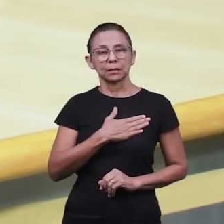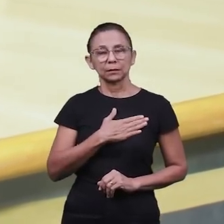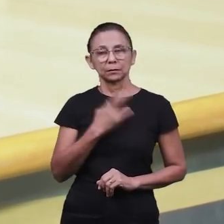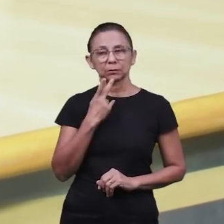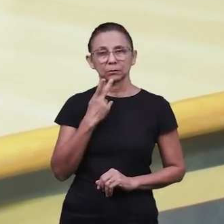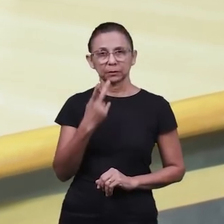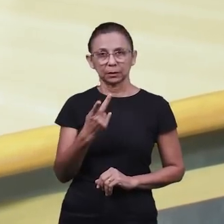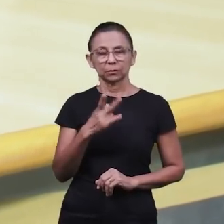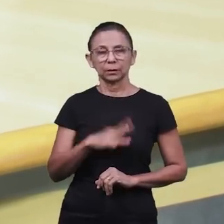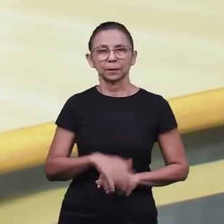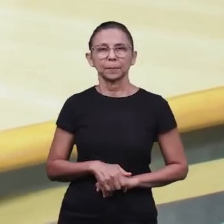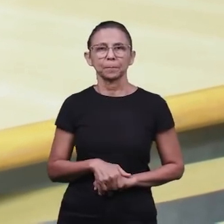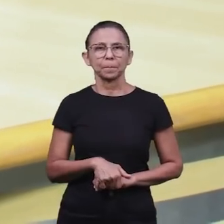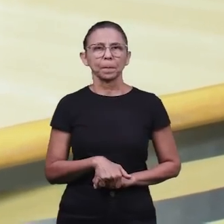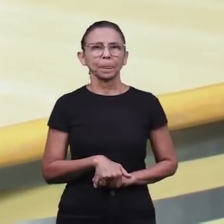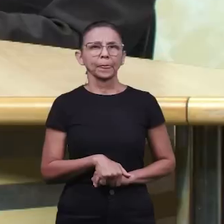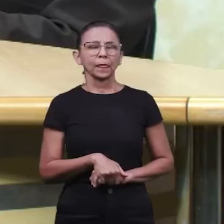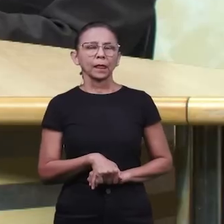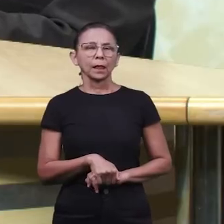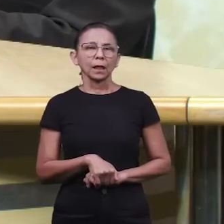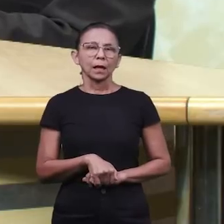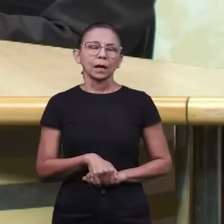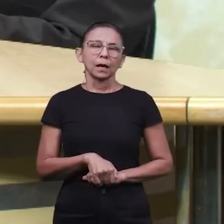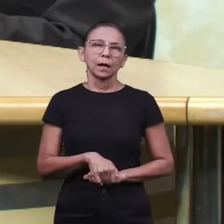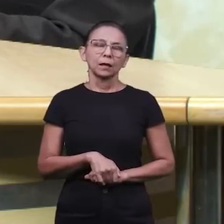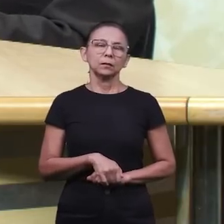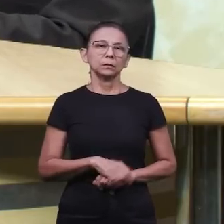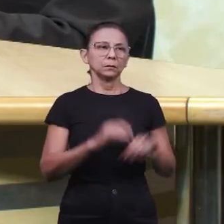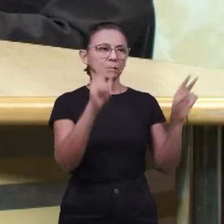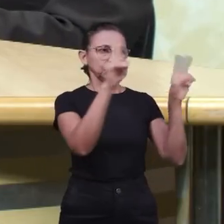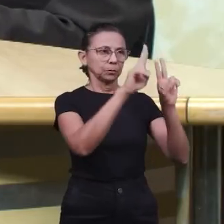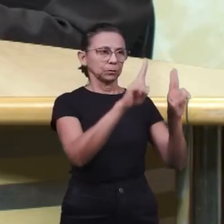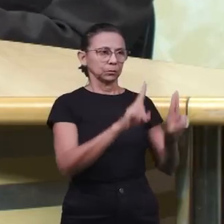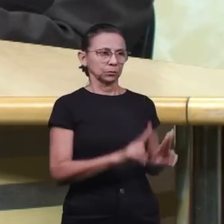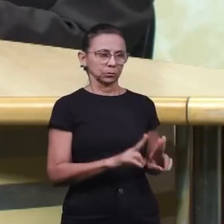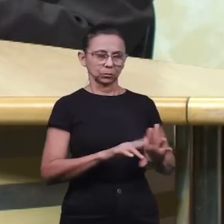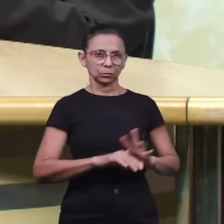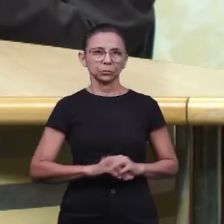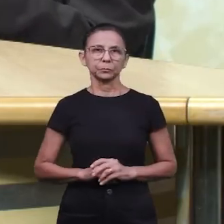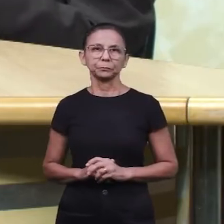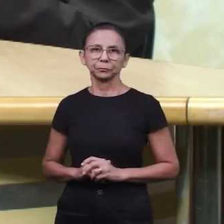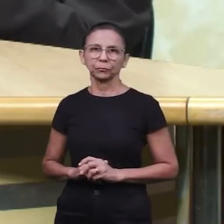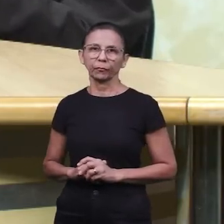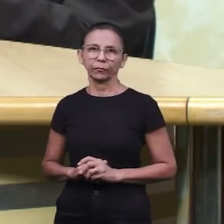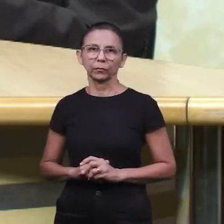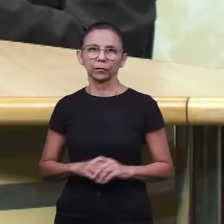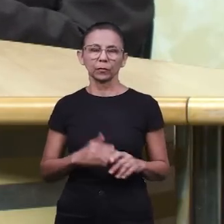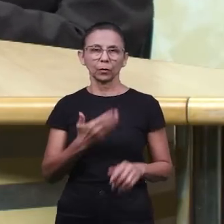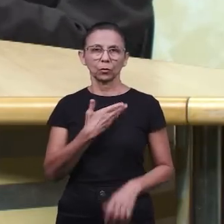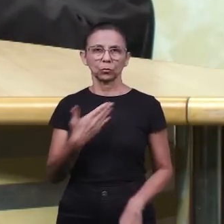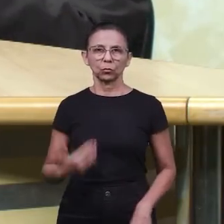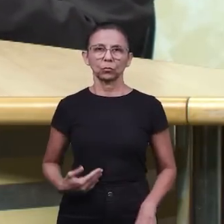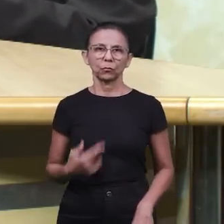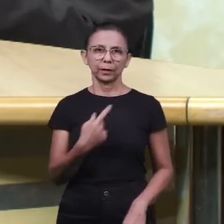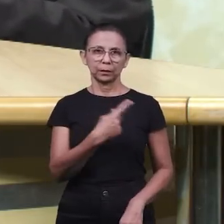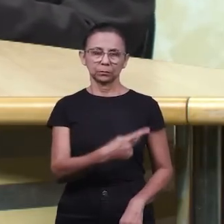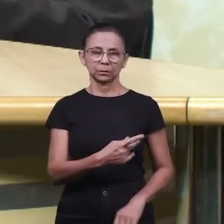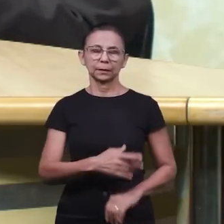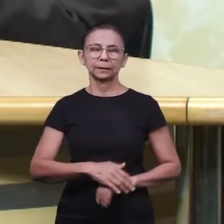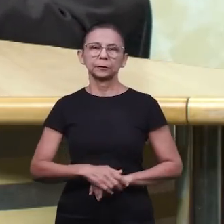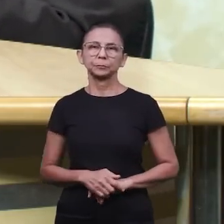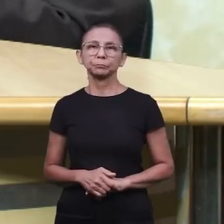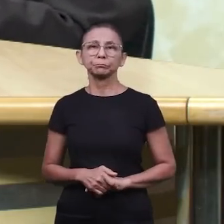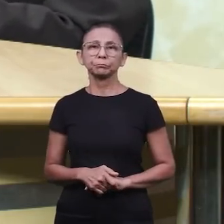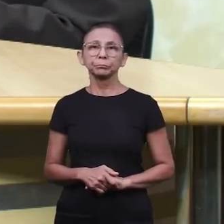todo reino de Nabucodonosor aponta para o último reino. Tem outros exemplos bíblicos, mas este